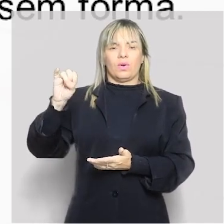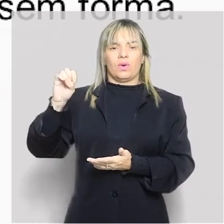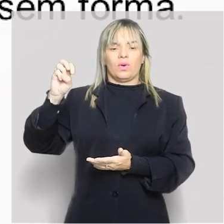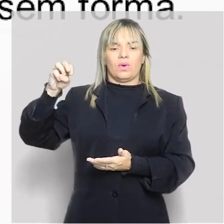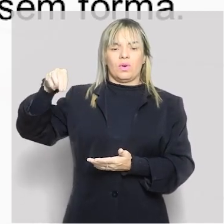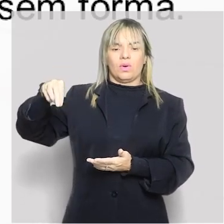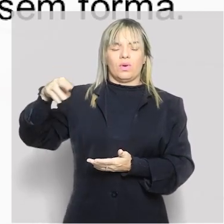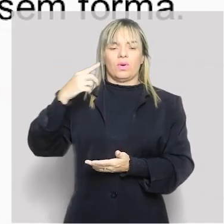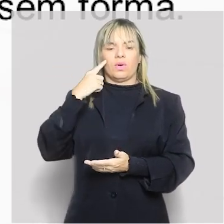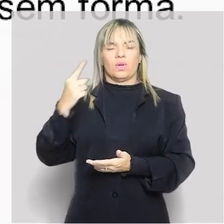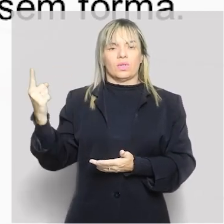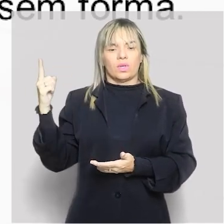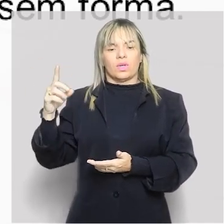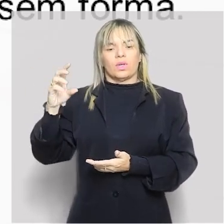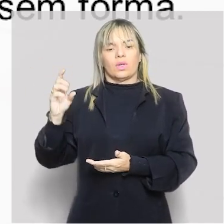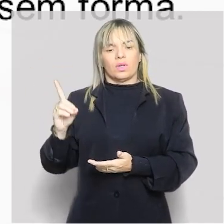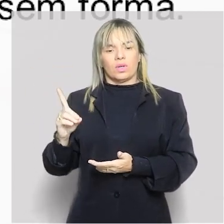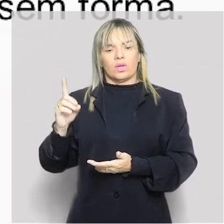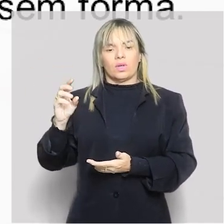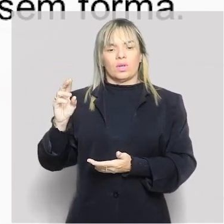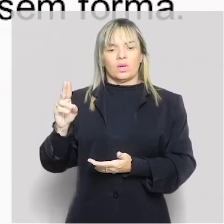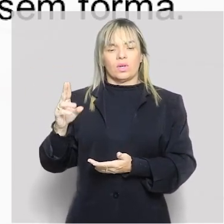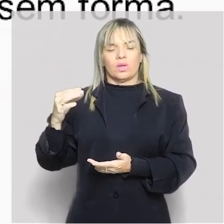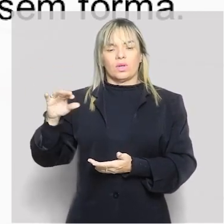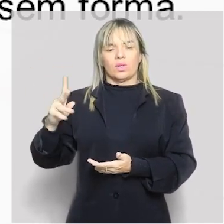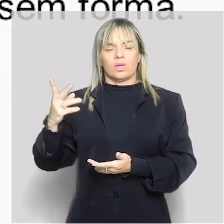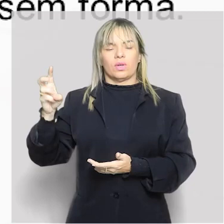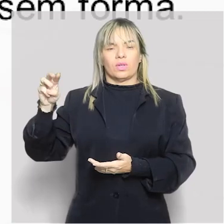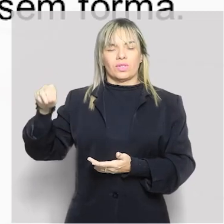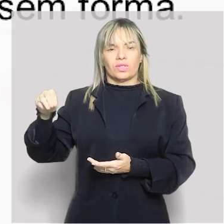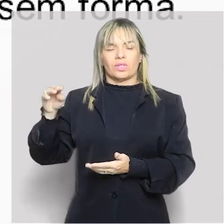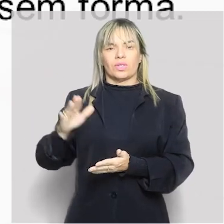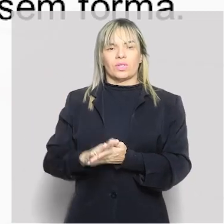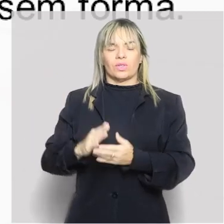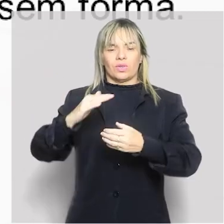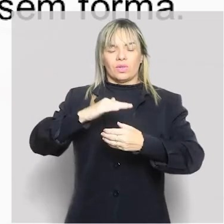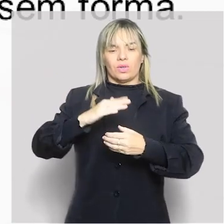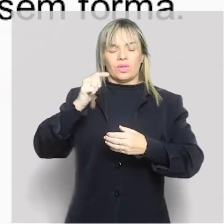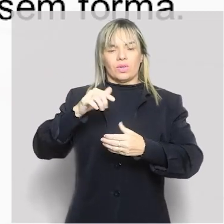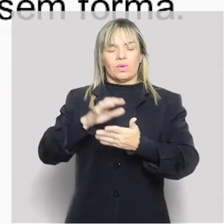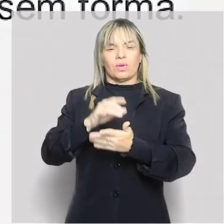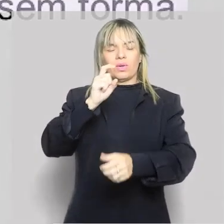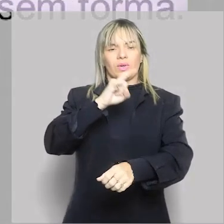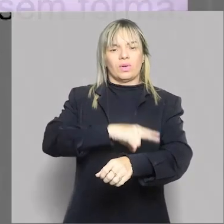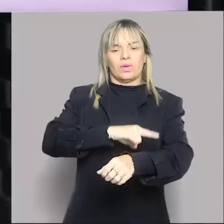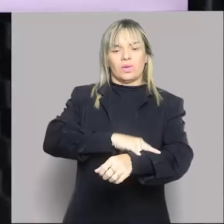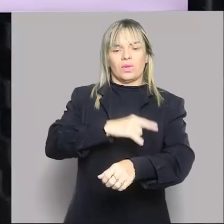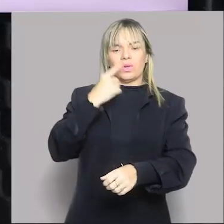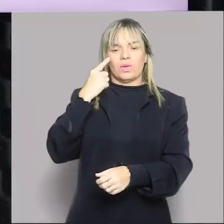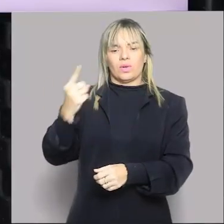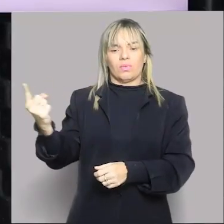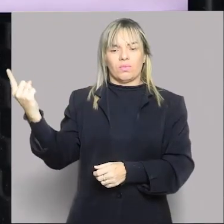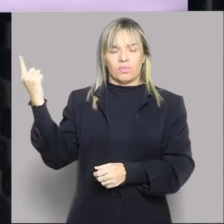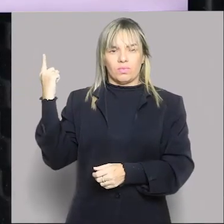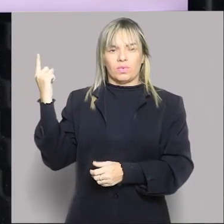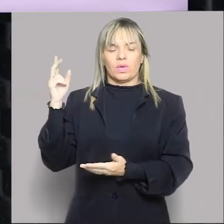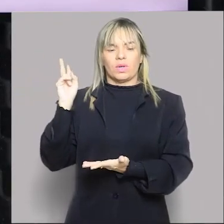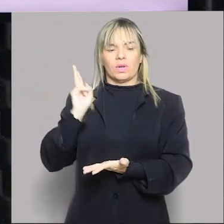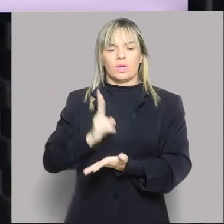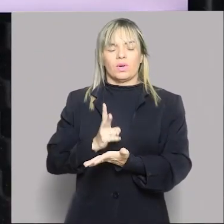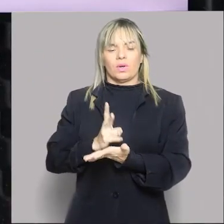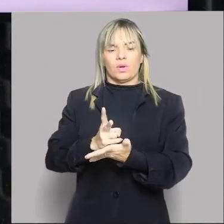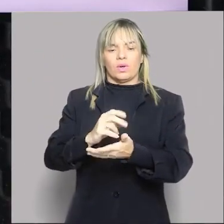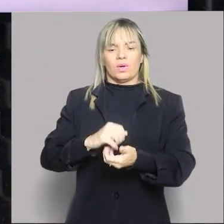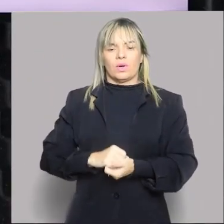polêmica toda vez que a gente fala. Tomiotaki, Botero, Capur, Patrícia Piscinini, vou já mostrar uma obra dela, que é uma coisa